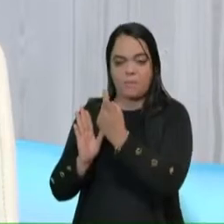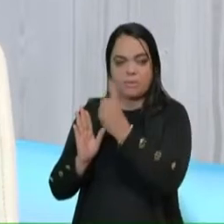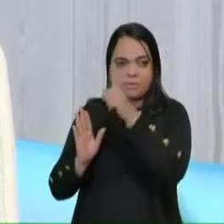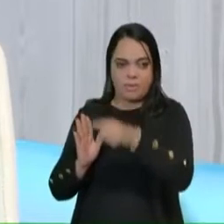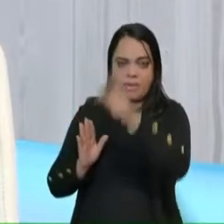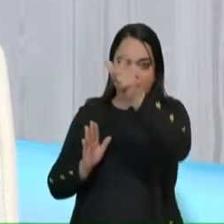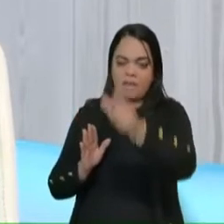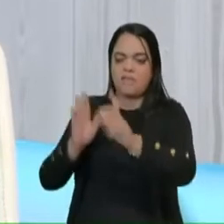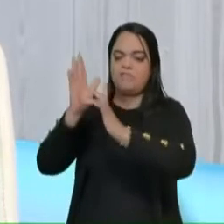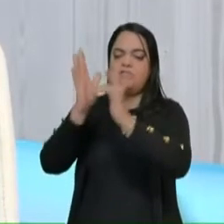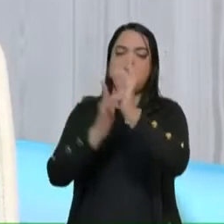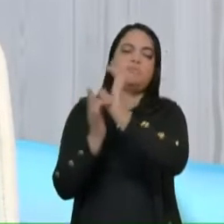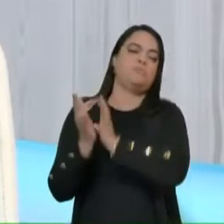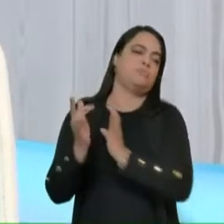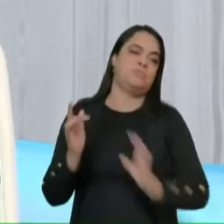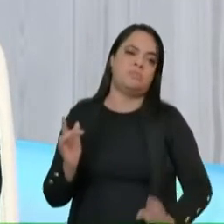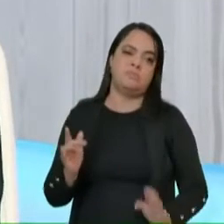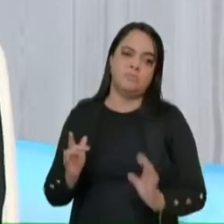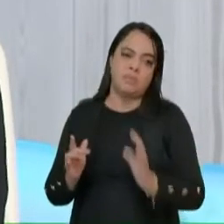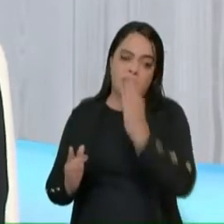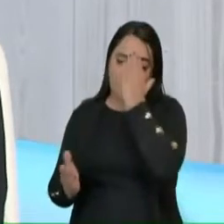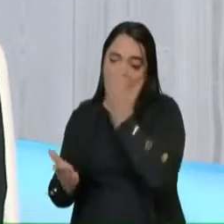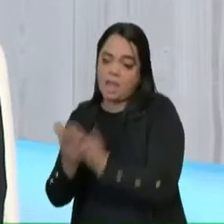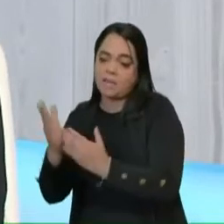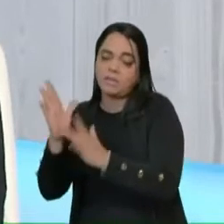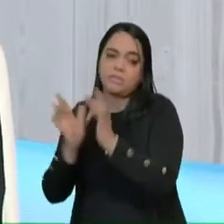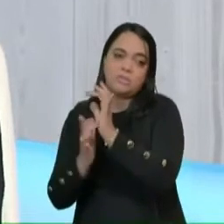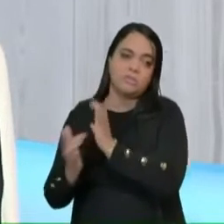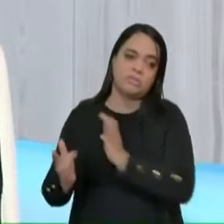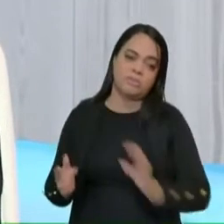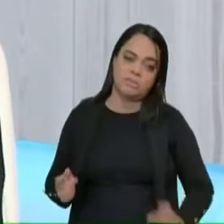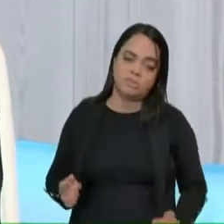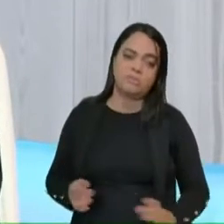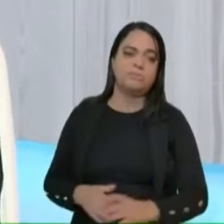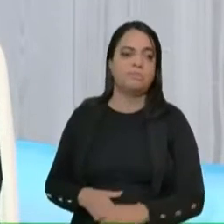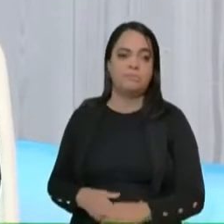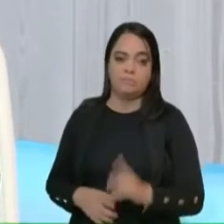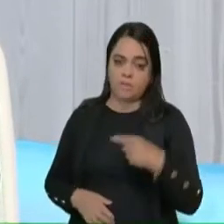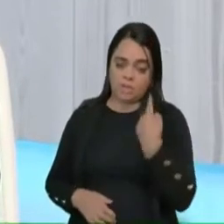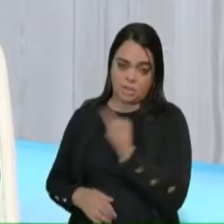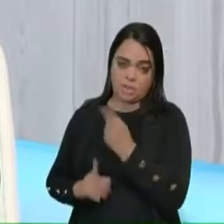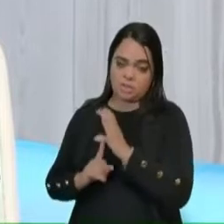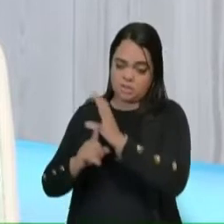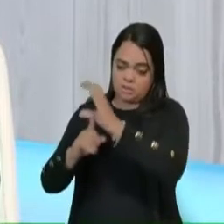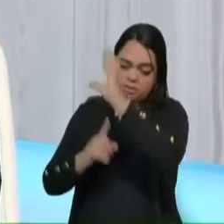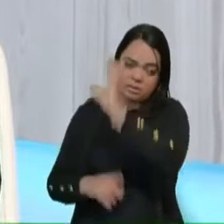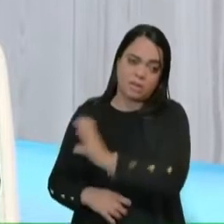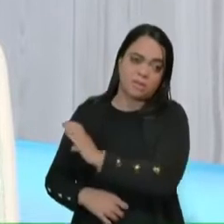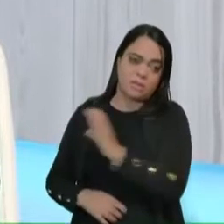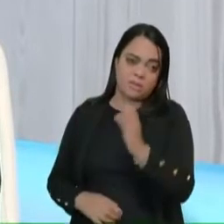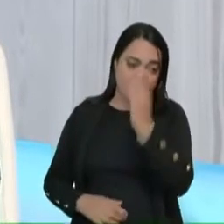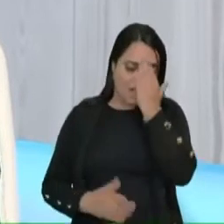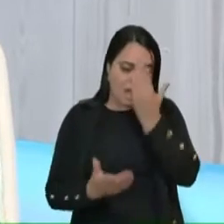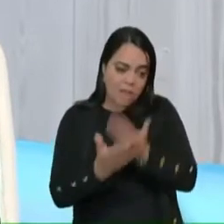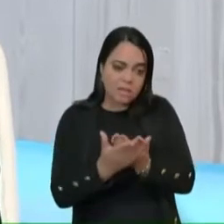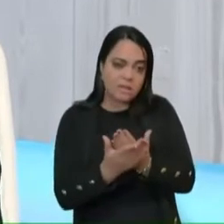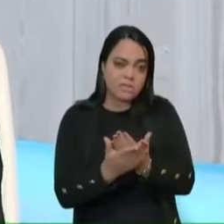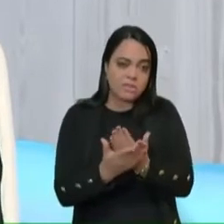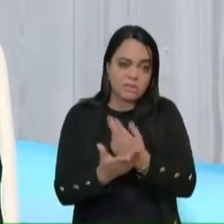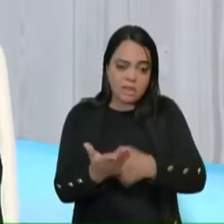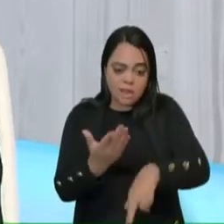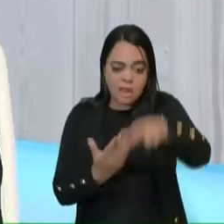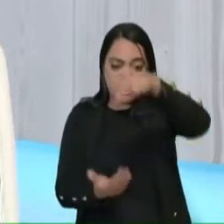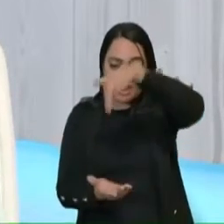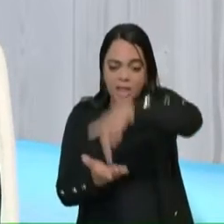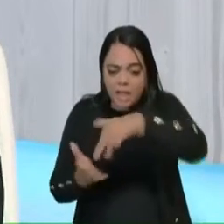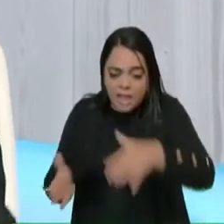Jesus Cristo né e acreditando na pessoa de Jesus Cristo para nós cristãos católicos acreditamos na ressurreição